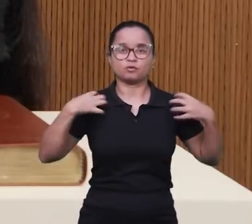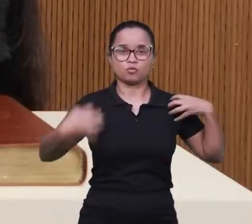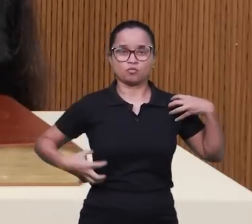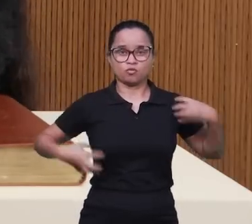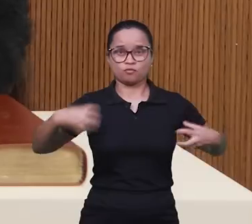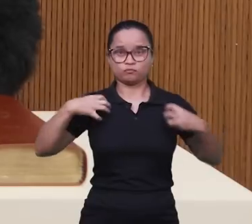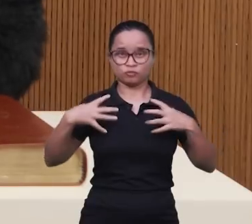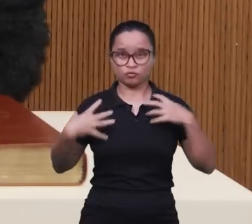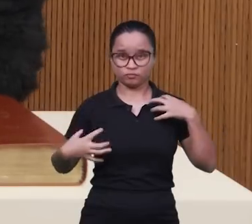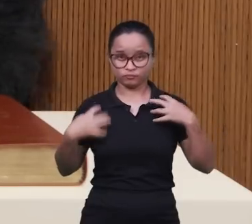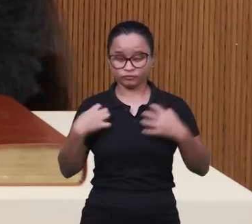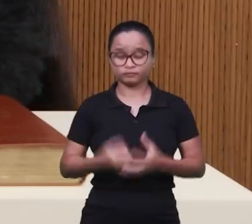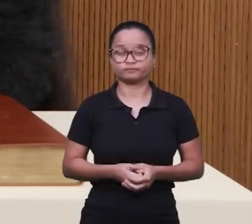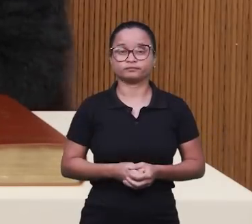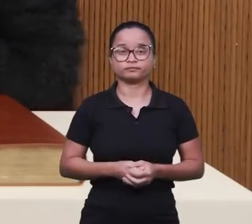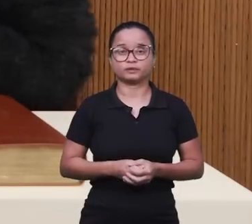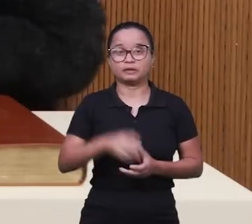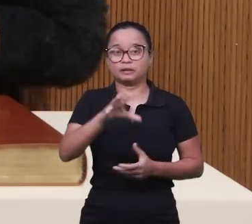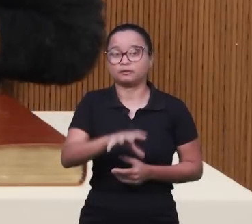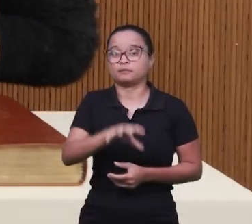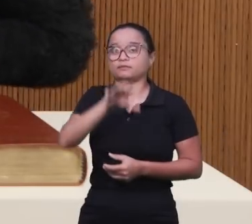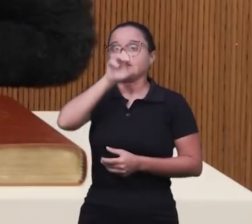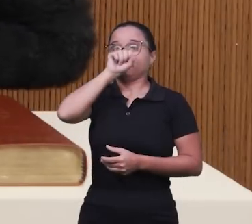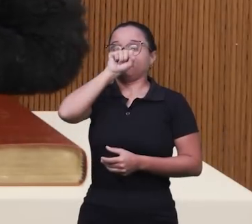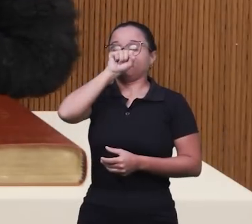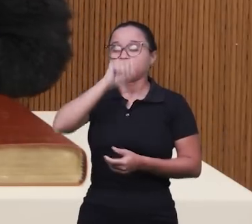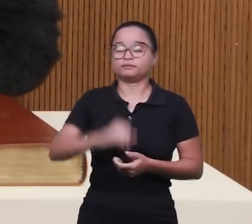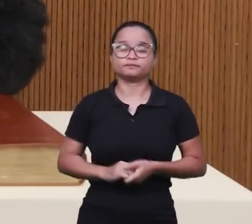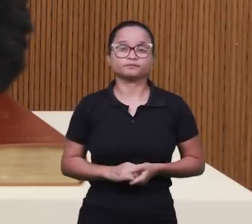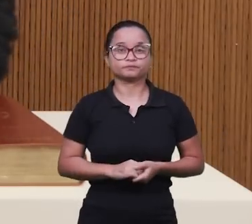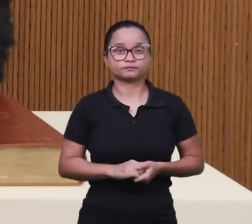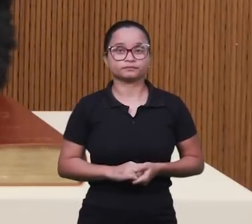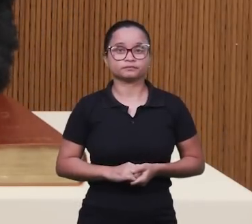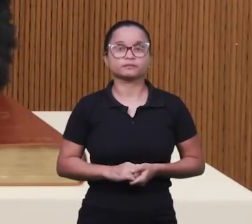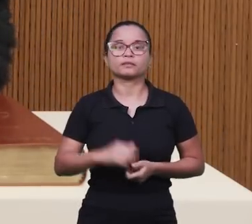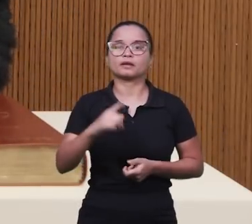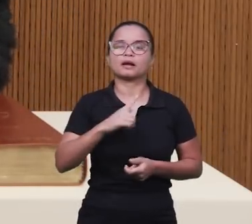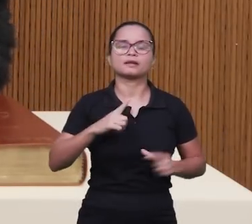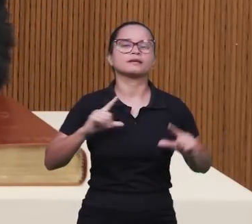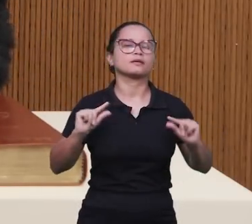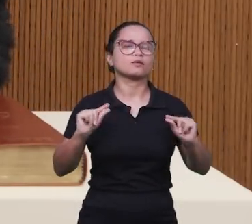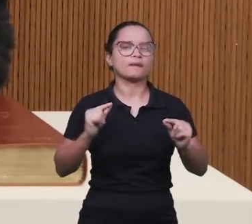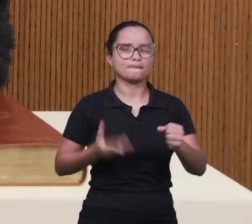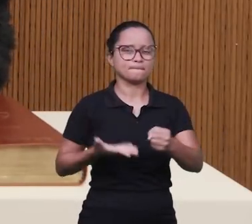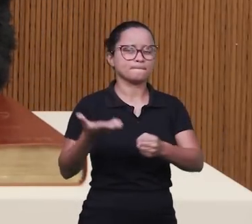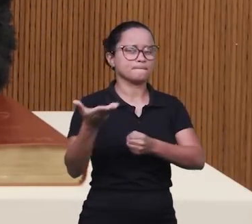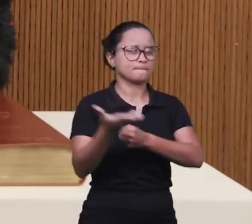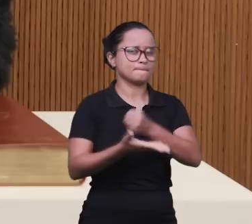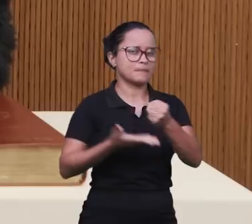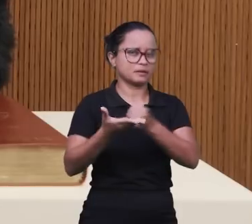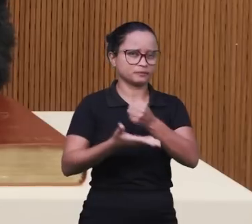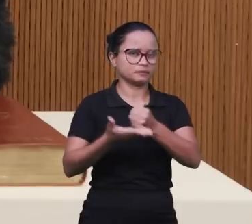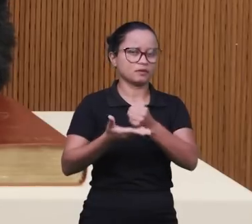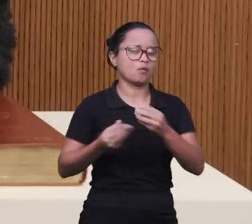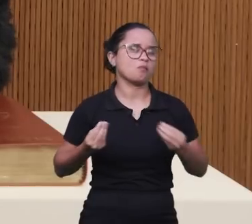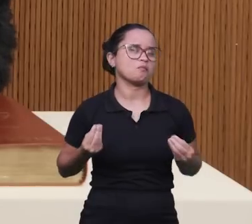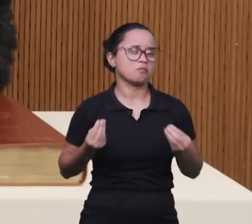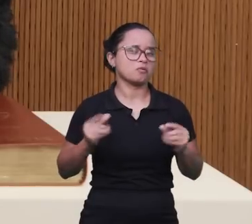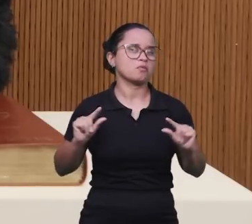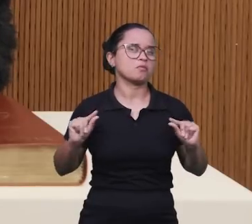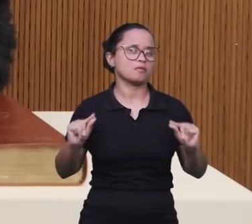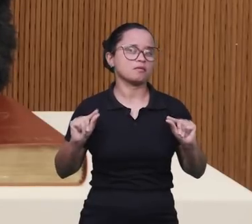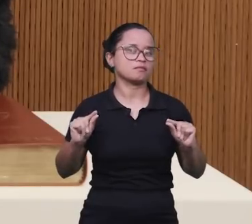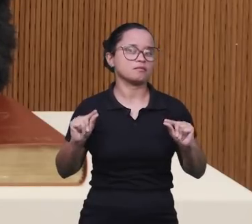muscular respiratória, ela funciona como uma base, como uma